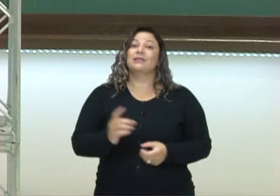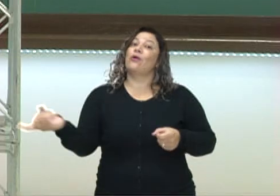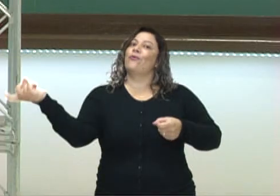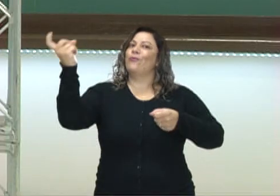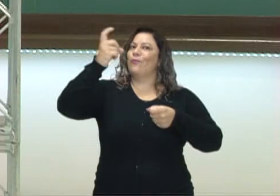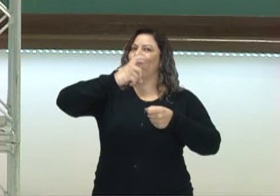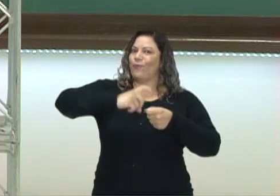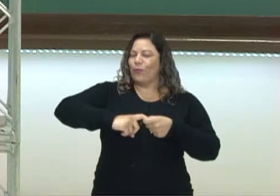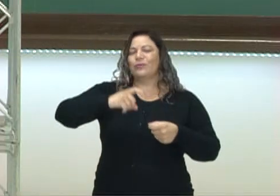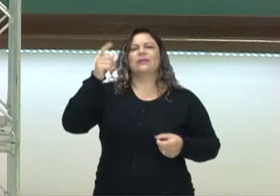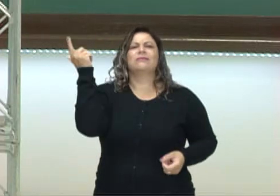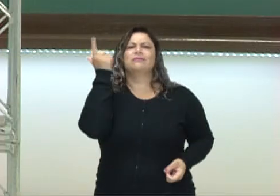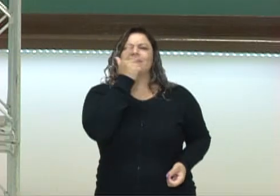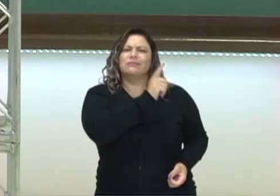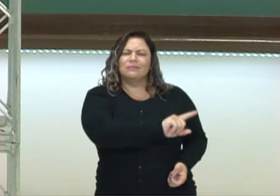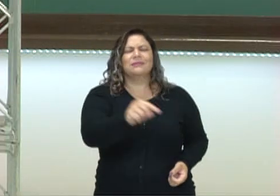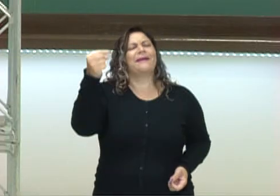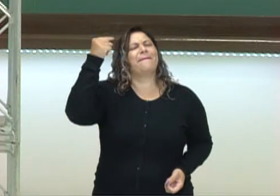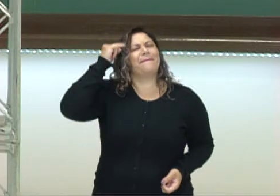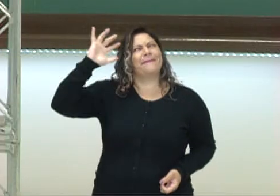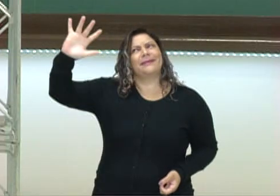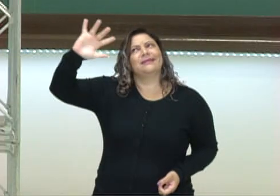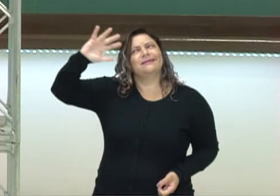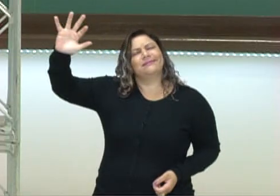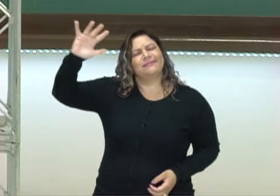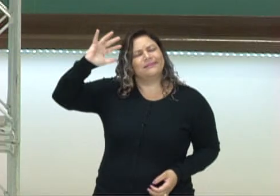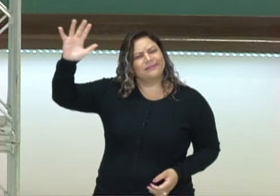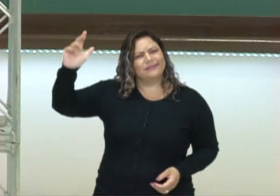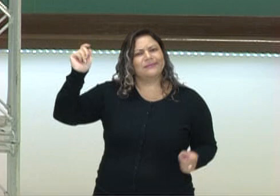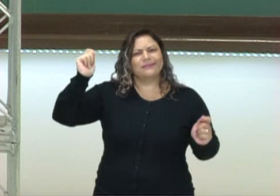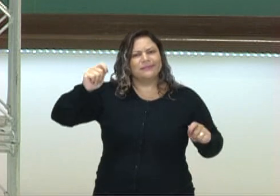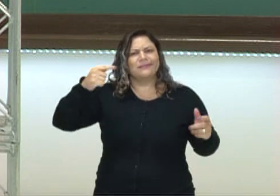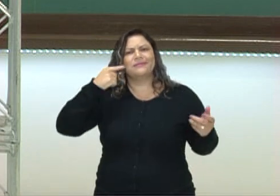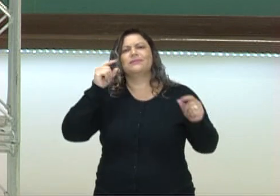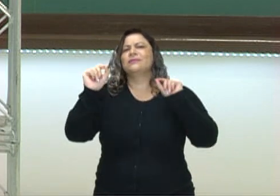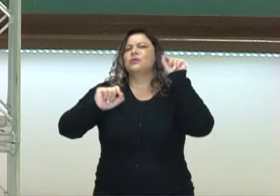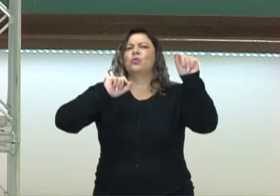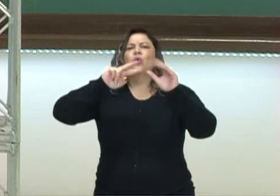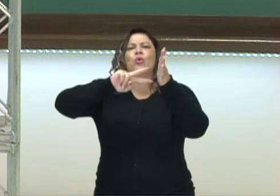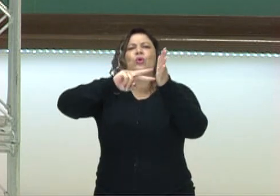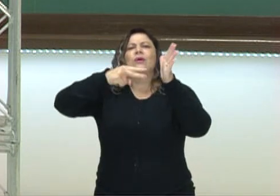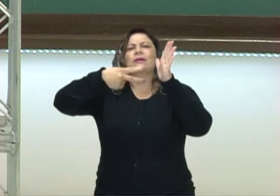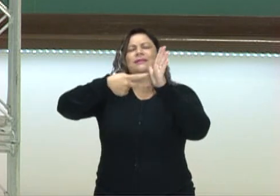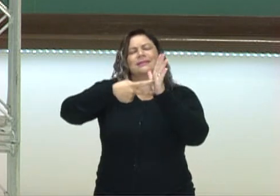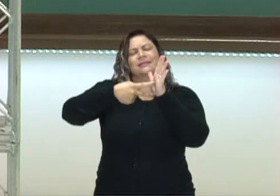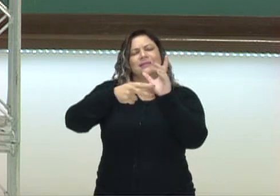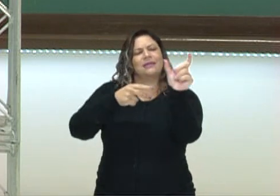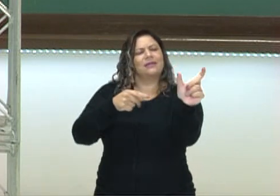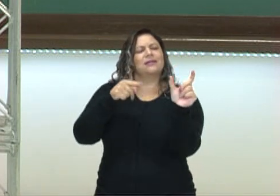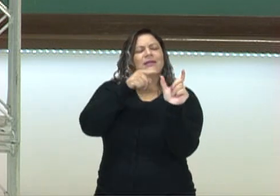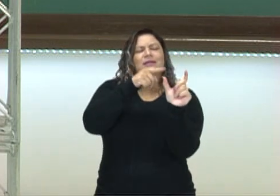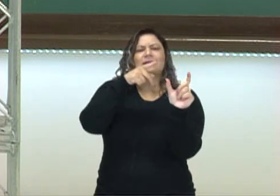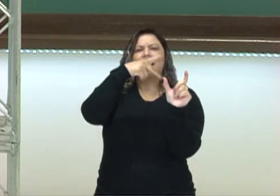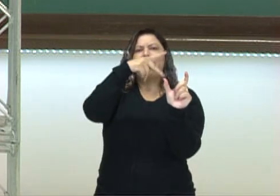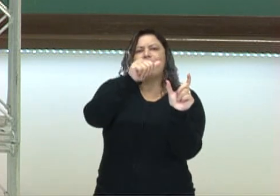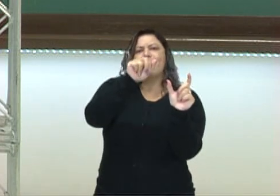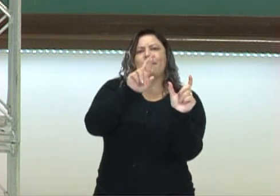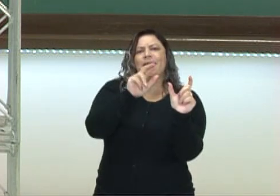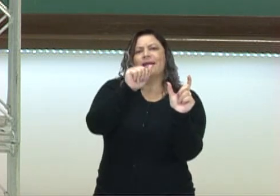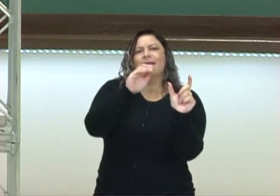Voltamos. Conseguiu pensar e refletir aí no seu conhecimento de mundo qual o significado e até mesmo pelo contexto da